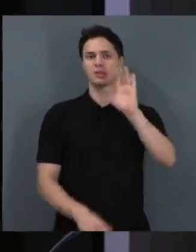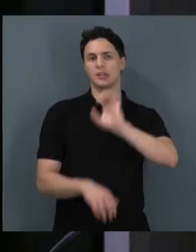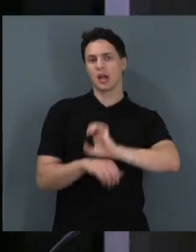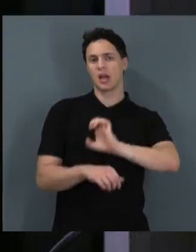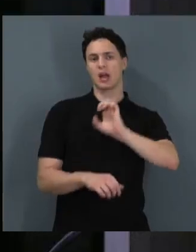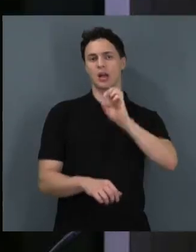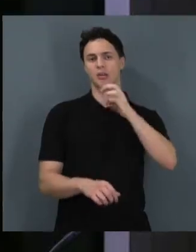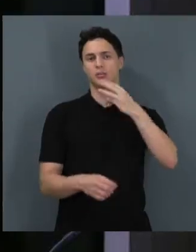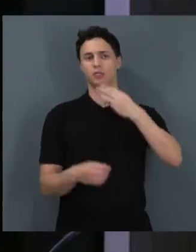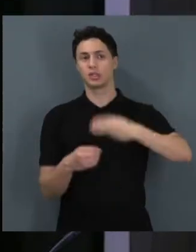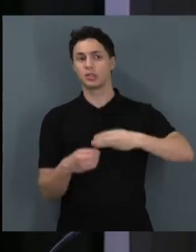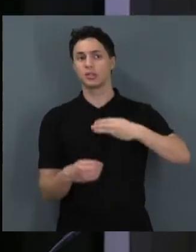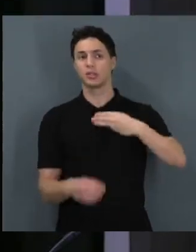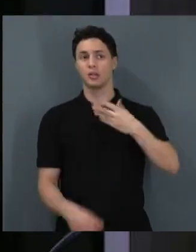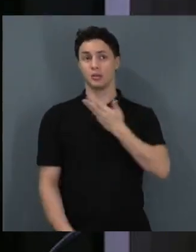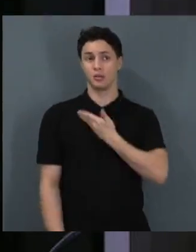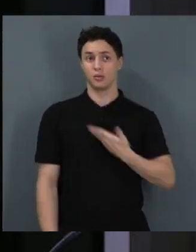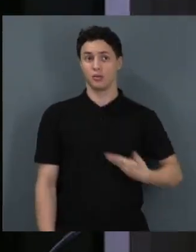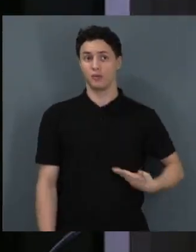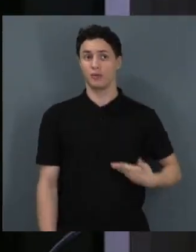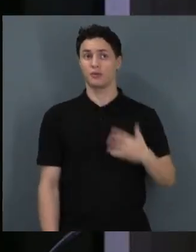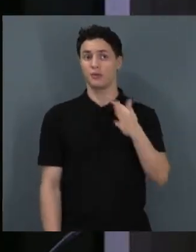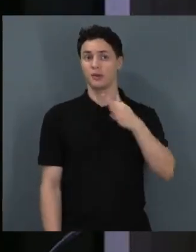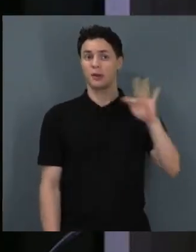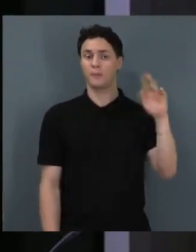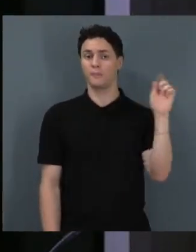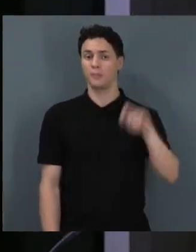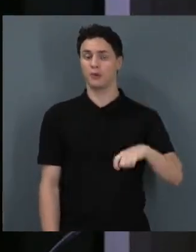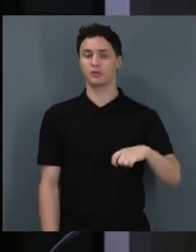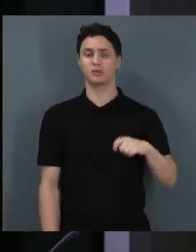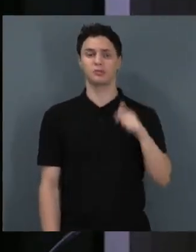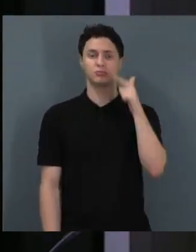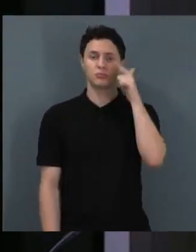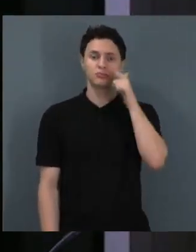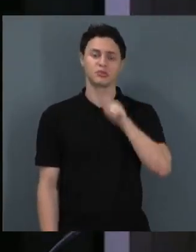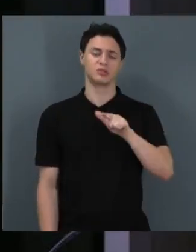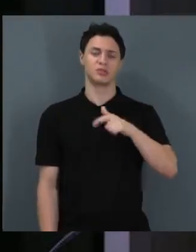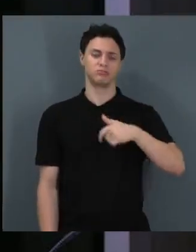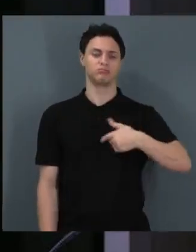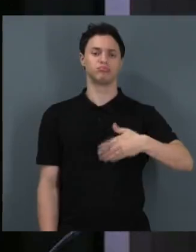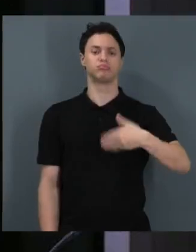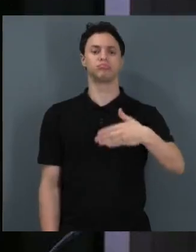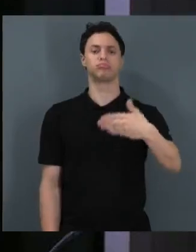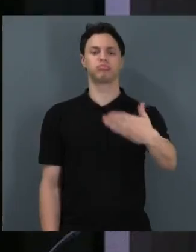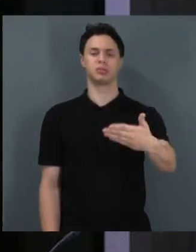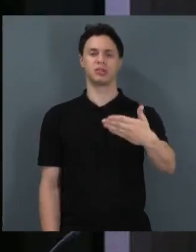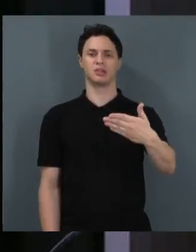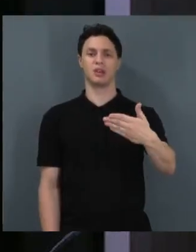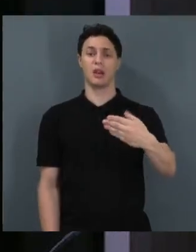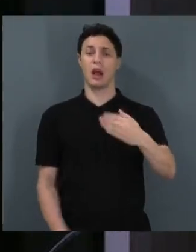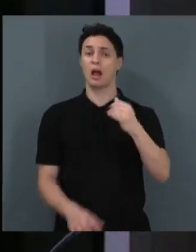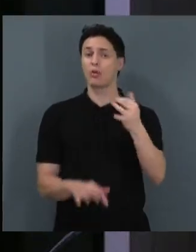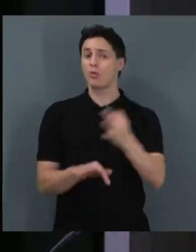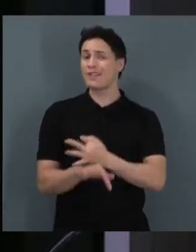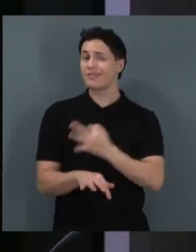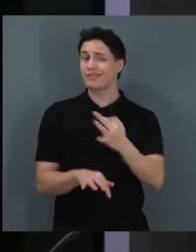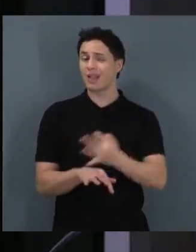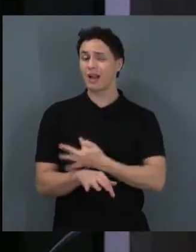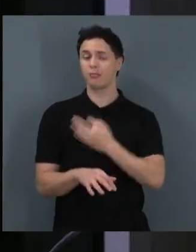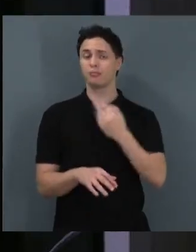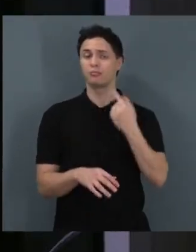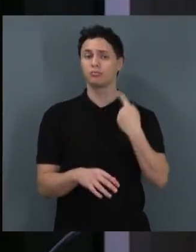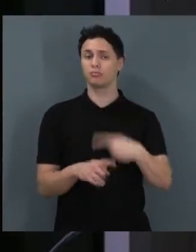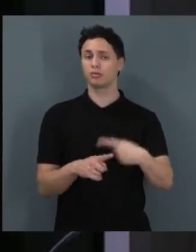do Estado, do governo federal possam sobreviver com essa junção de impostos que vão significar a